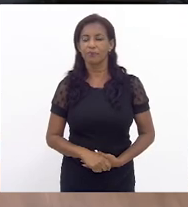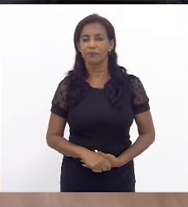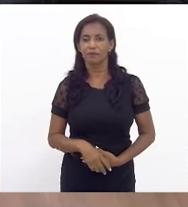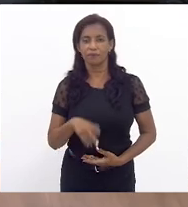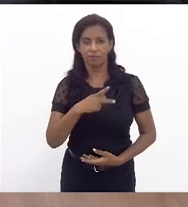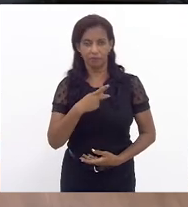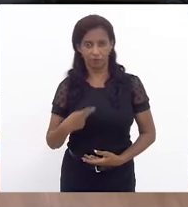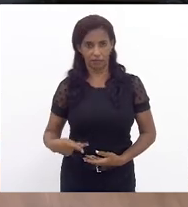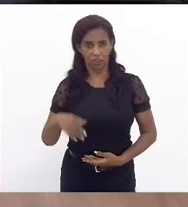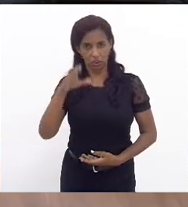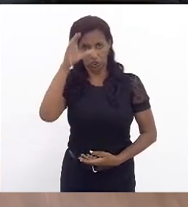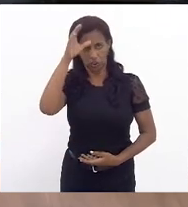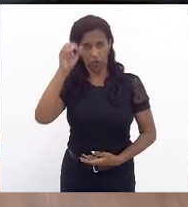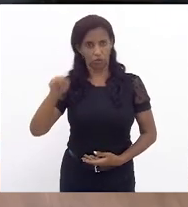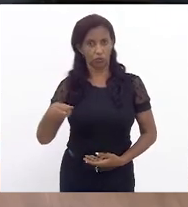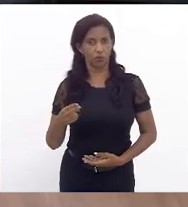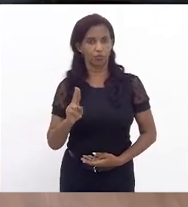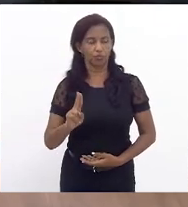Presidenta Tia Ju,